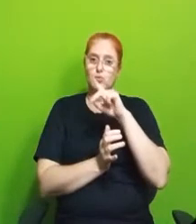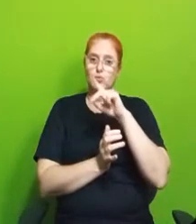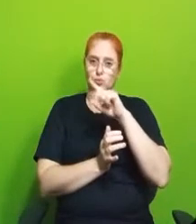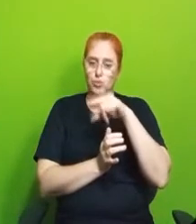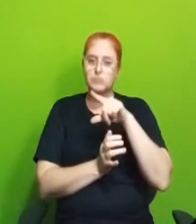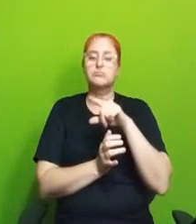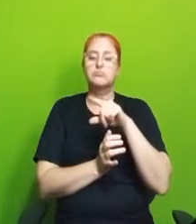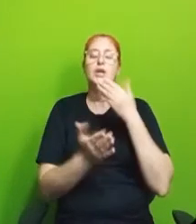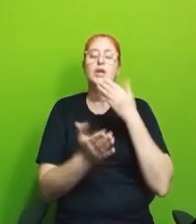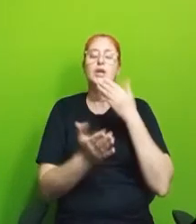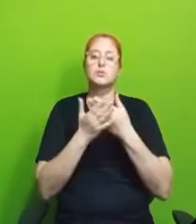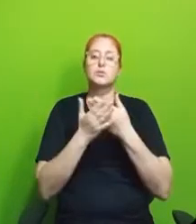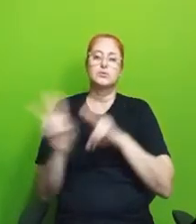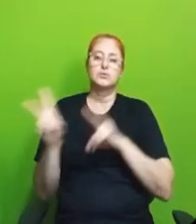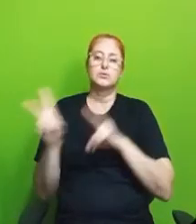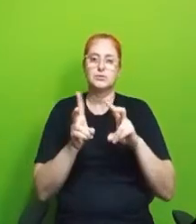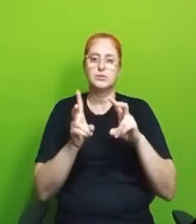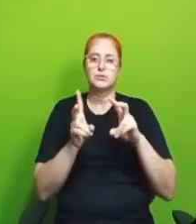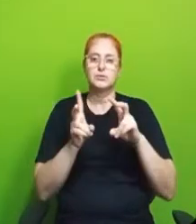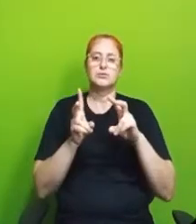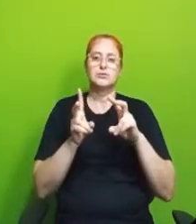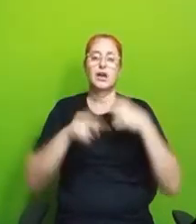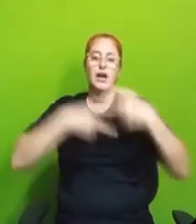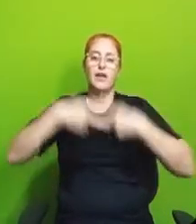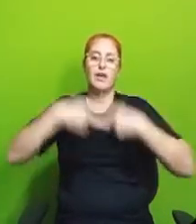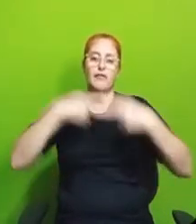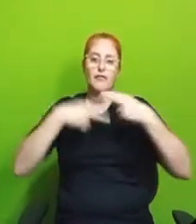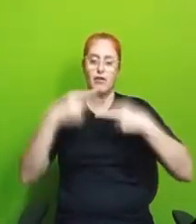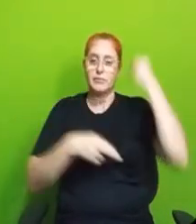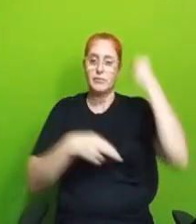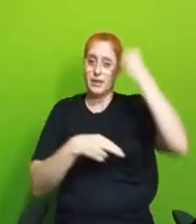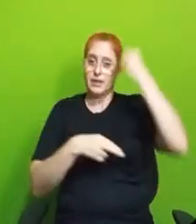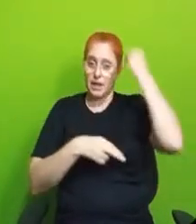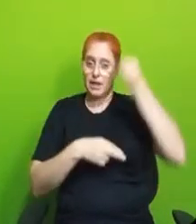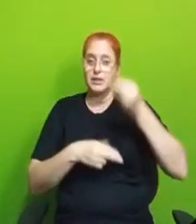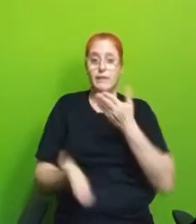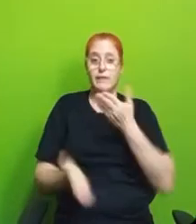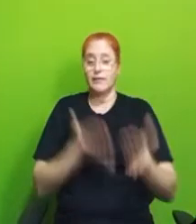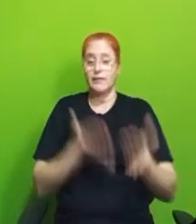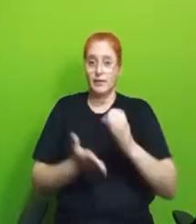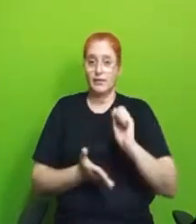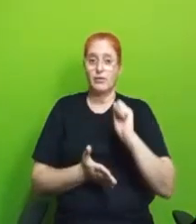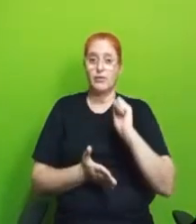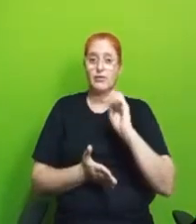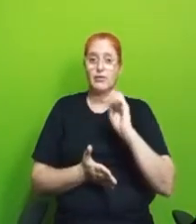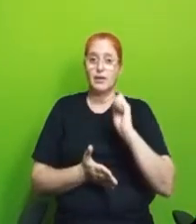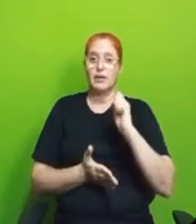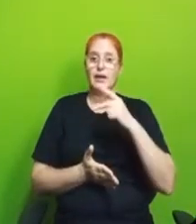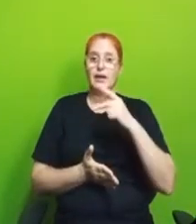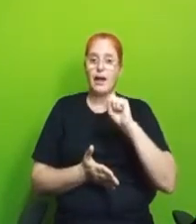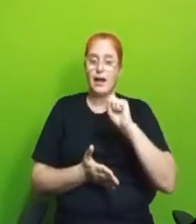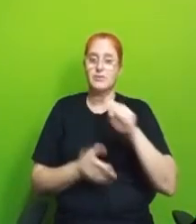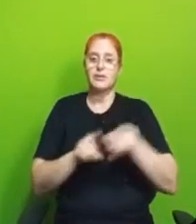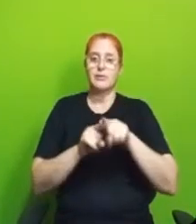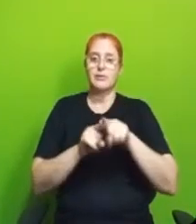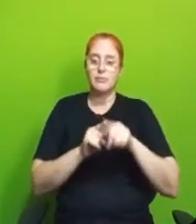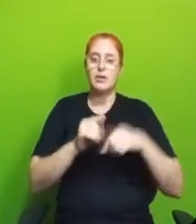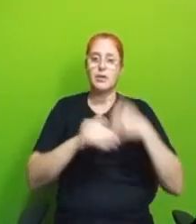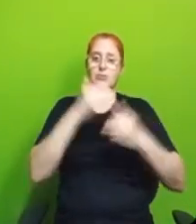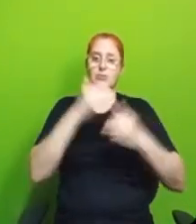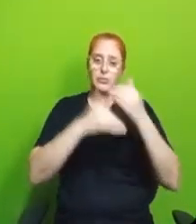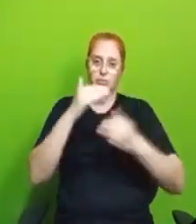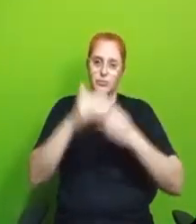a reforma psiquiátrica, né, o atendimento nos CAPs, e como também o processo de desassistencialização ele